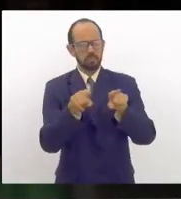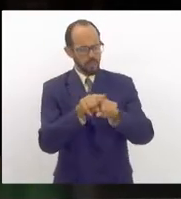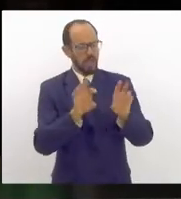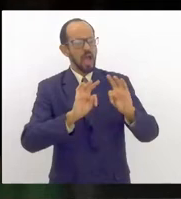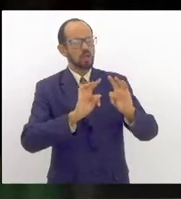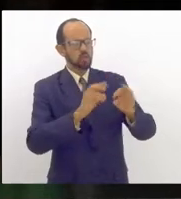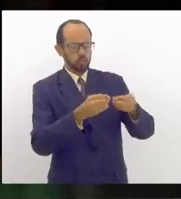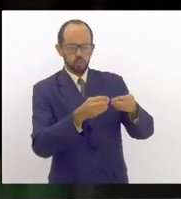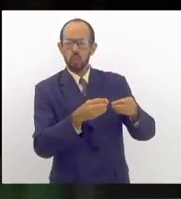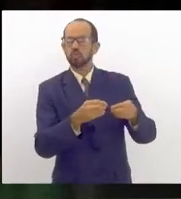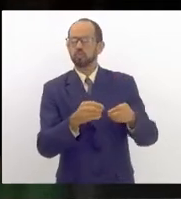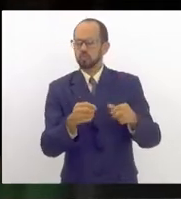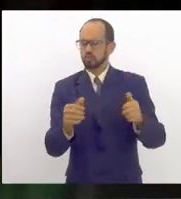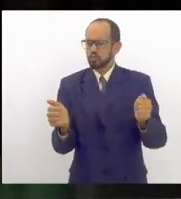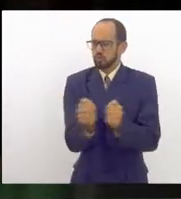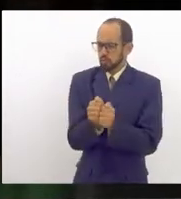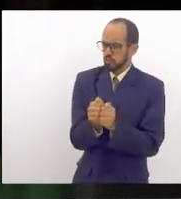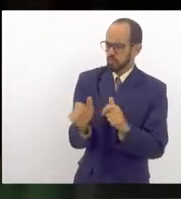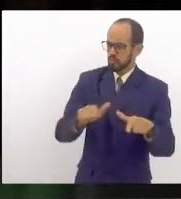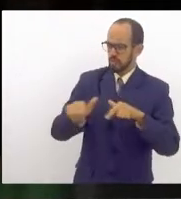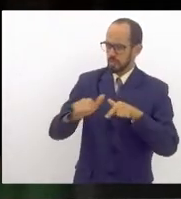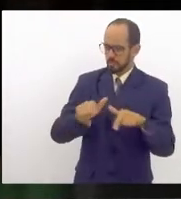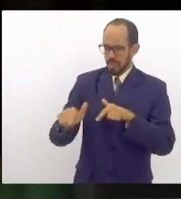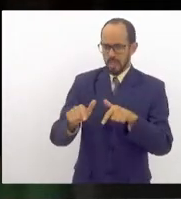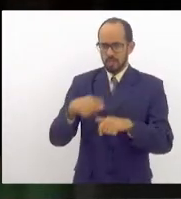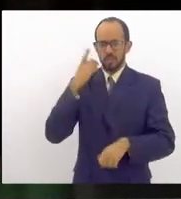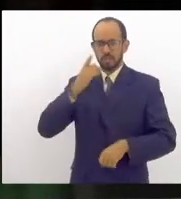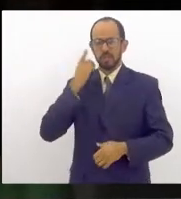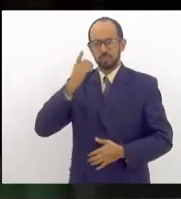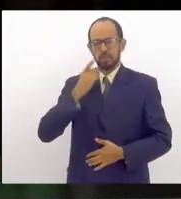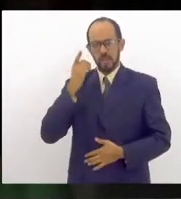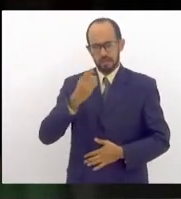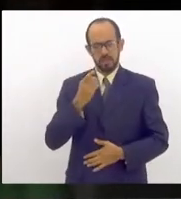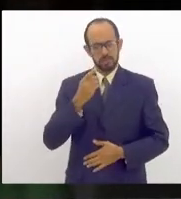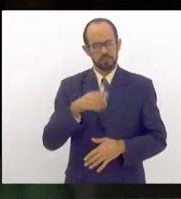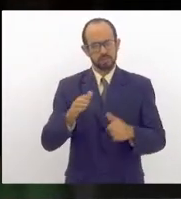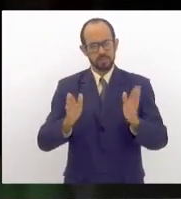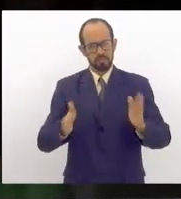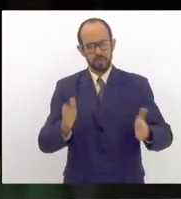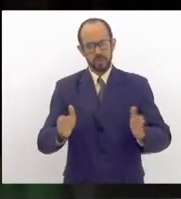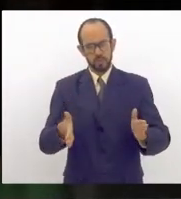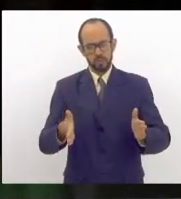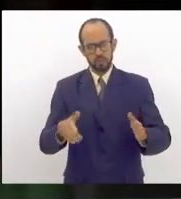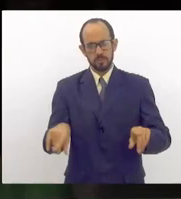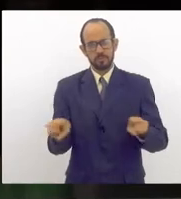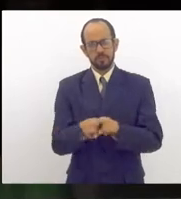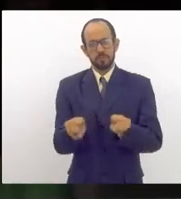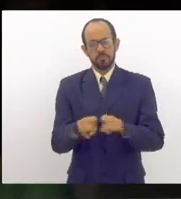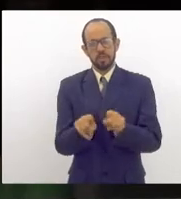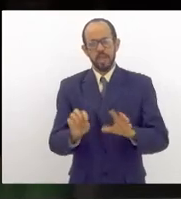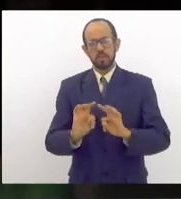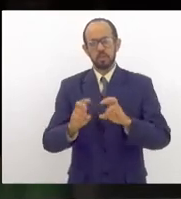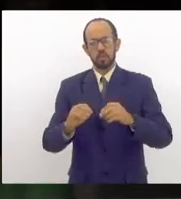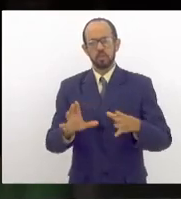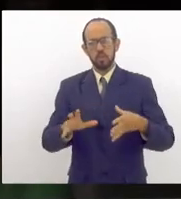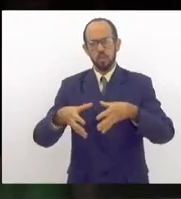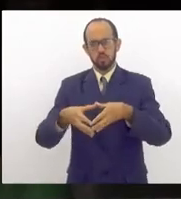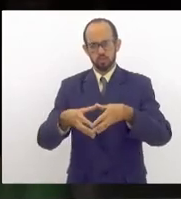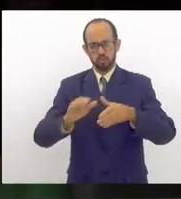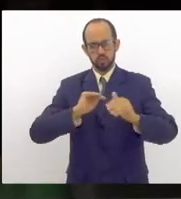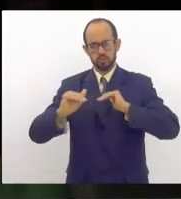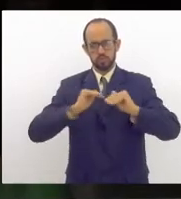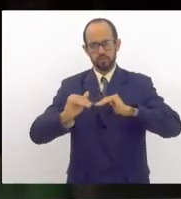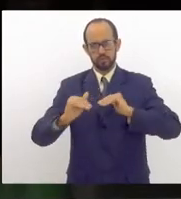da mandata e a equipe que trabalham junto a comissão nesse período e ao conjunto dos movimentos que